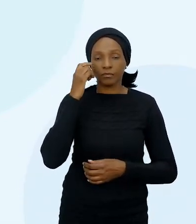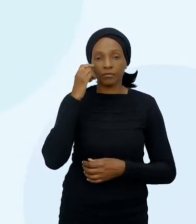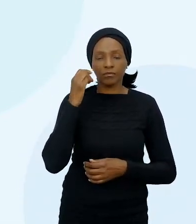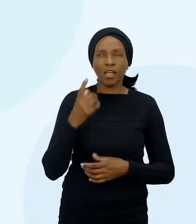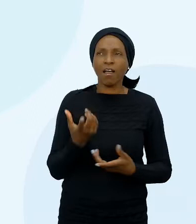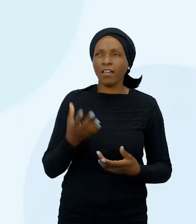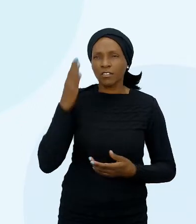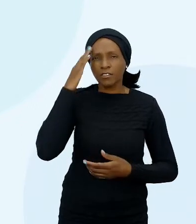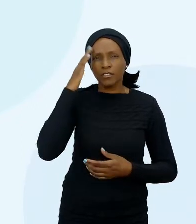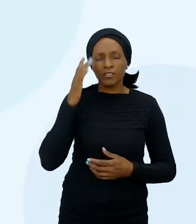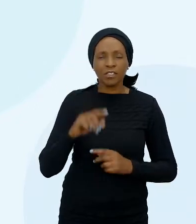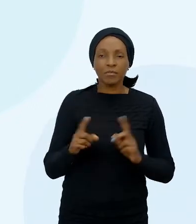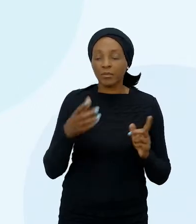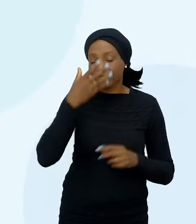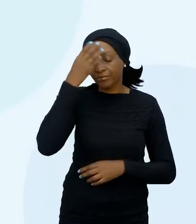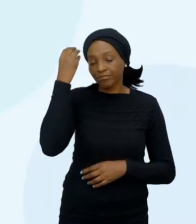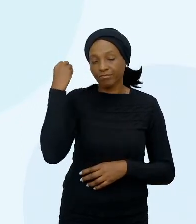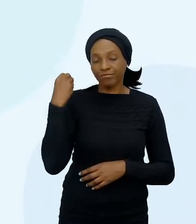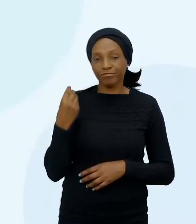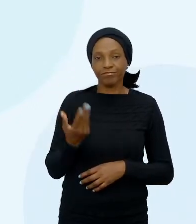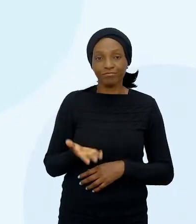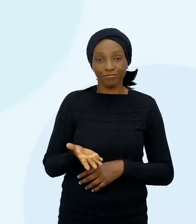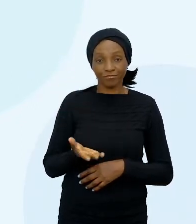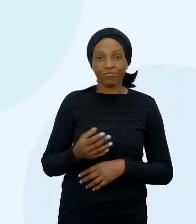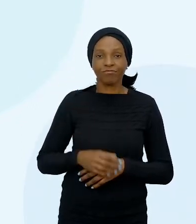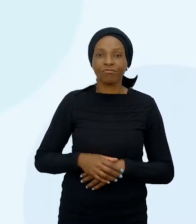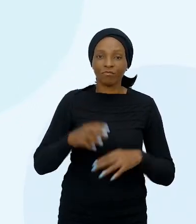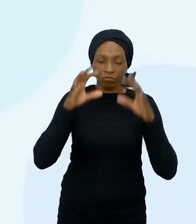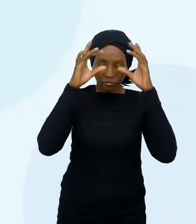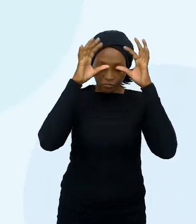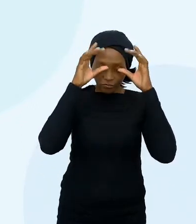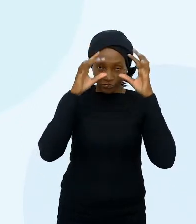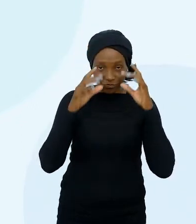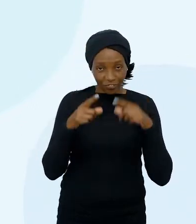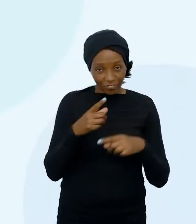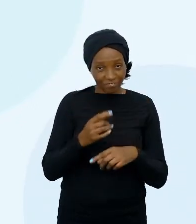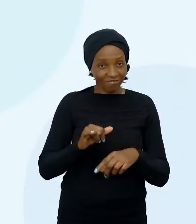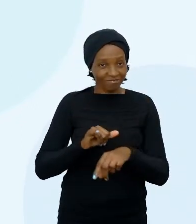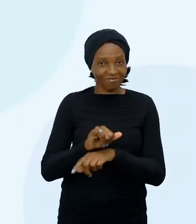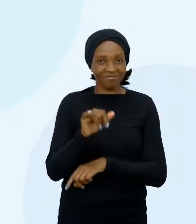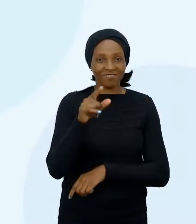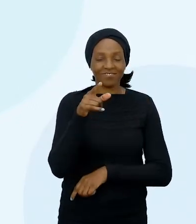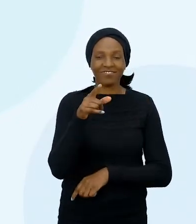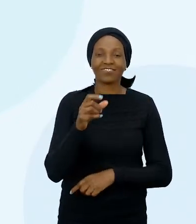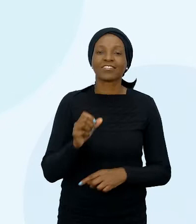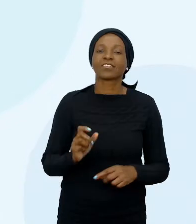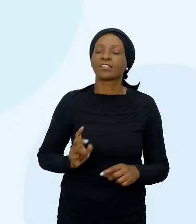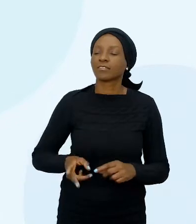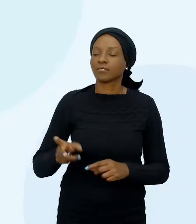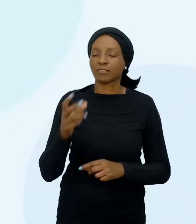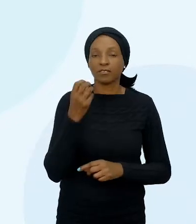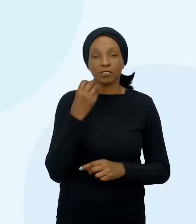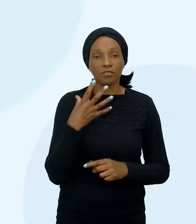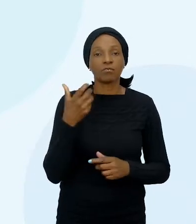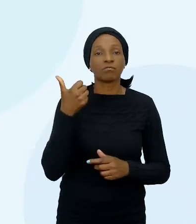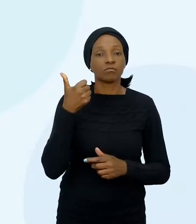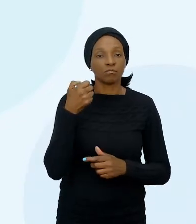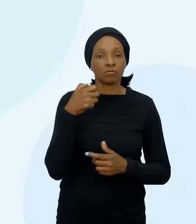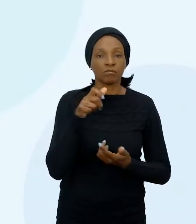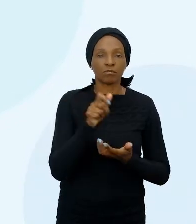língua, mas eu não me lembro. É o seu cérebro te pregando uma peça. Então, sempre anotem, aqueles que gostam de